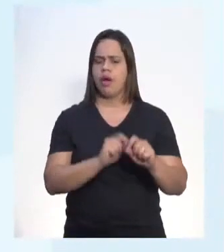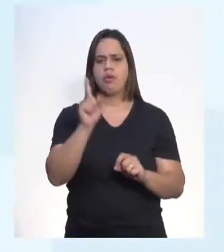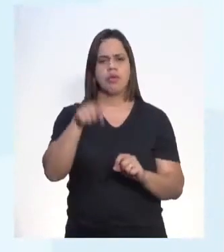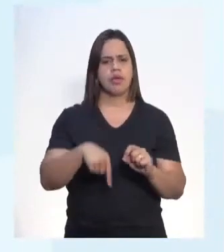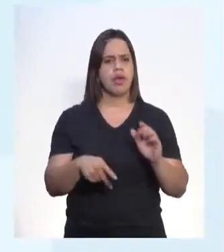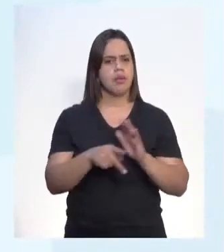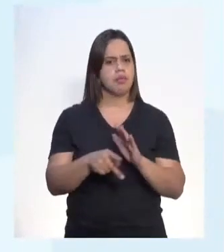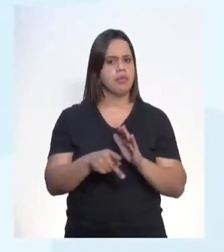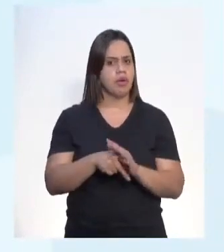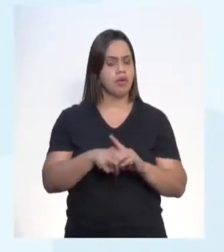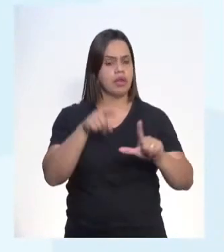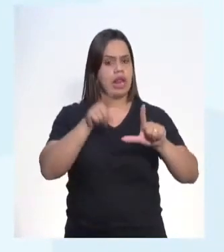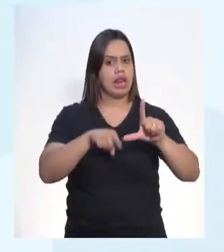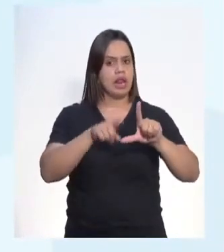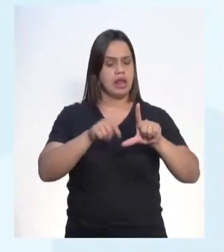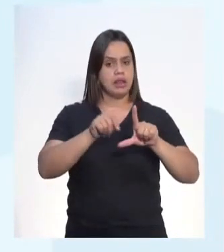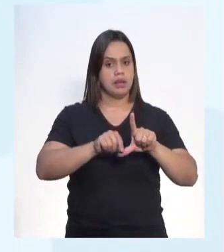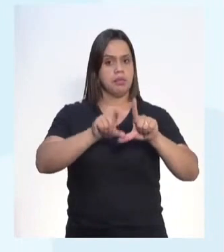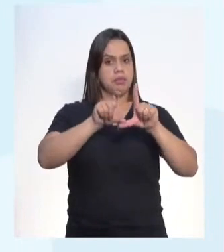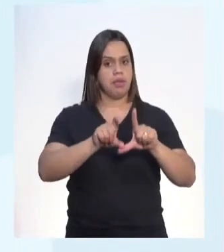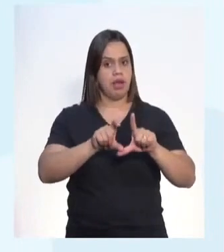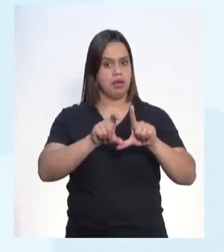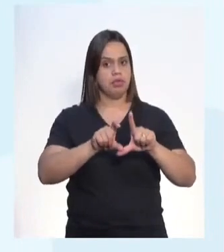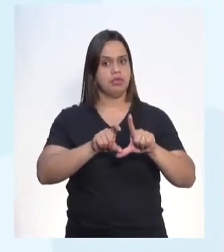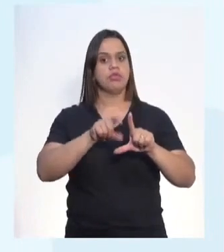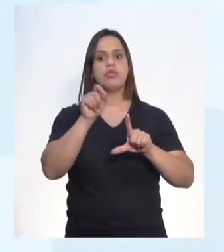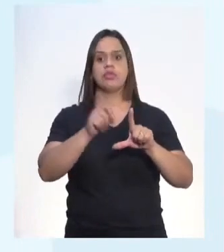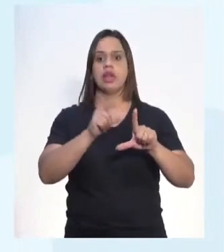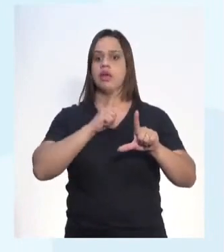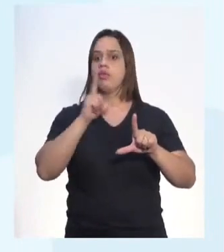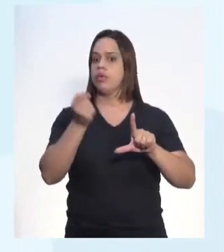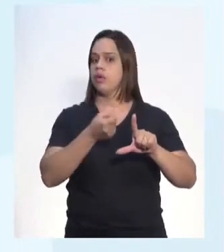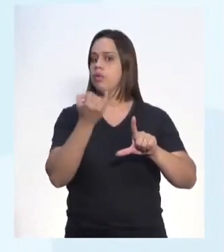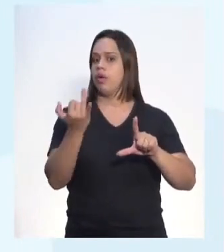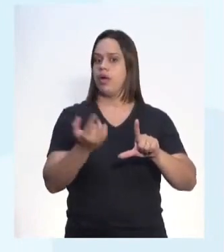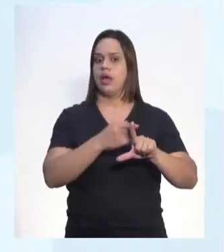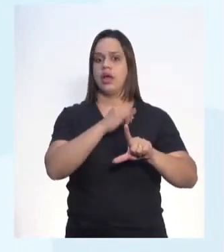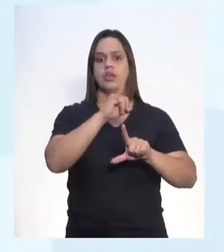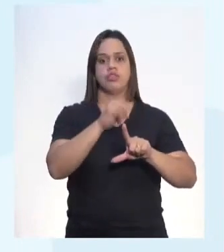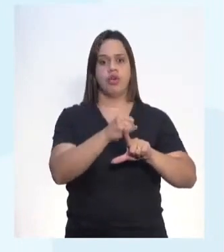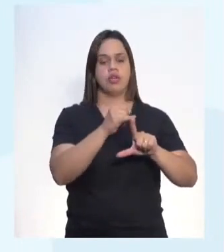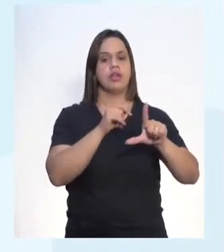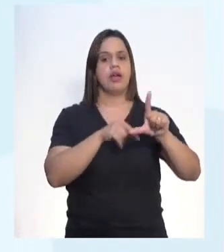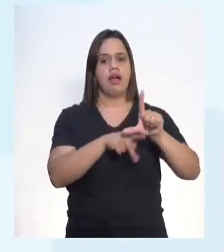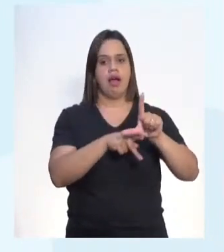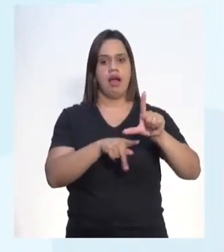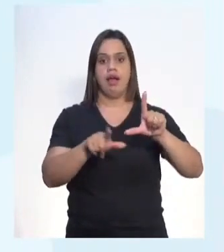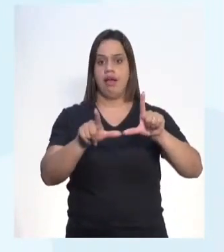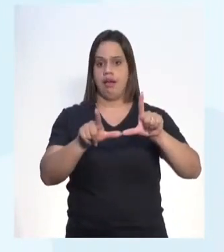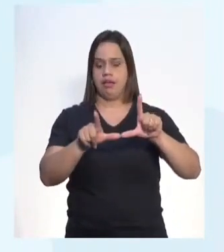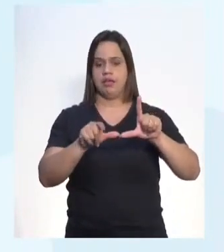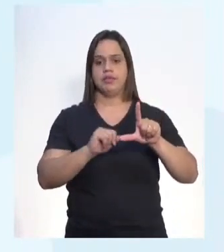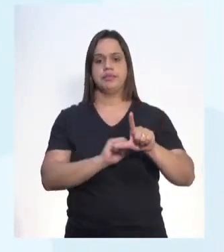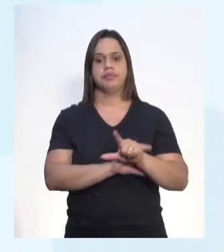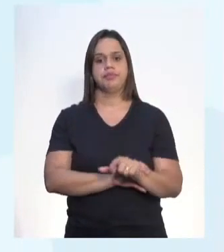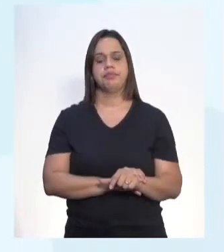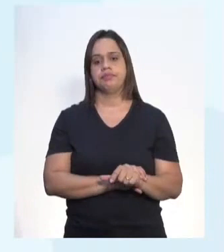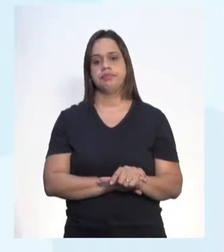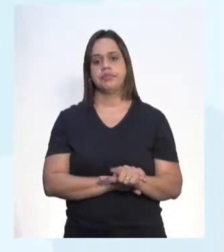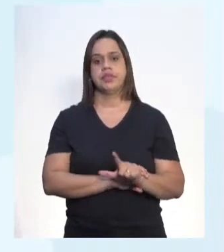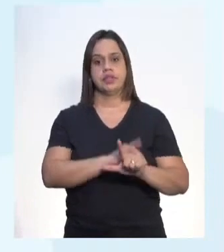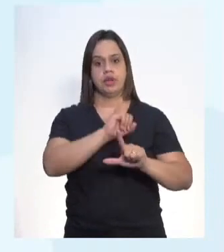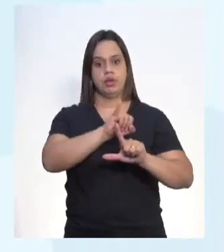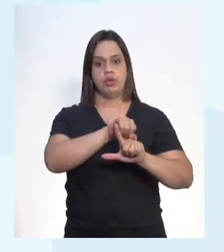Vértices, letras maiúsculas. Então, nós temos J, K e L.